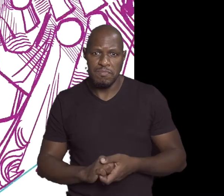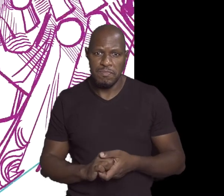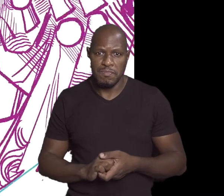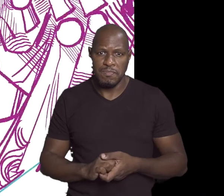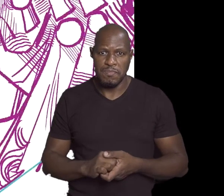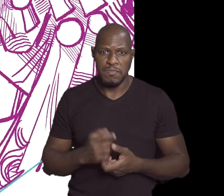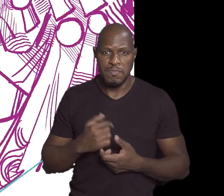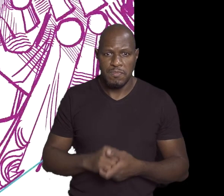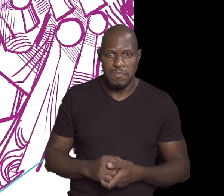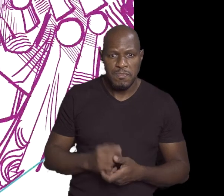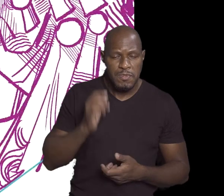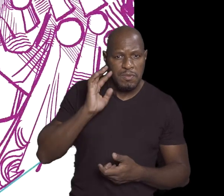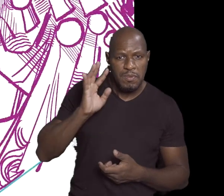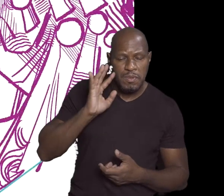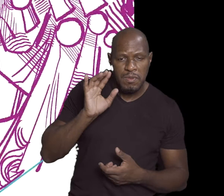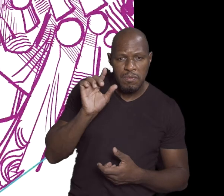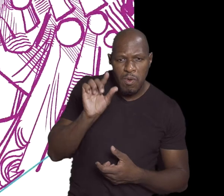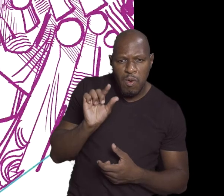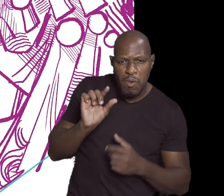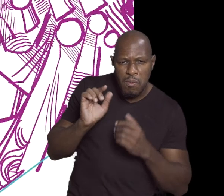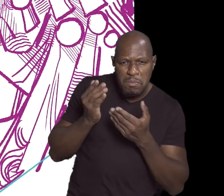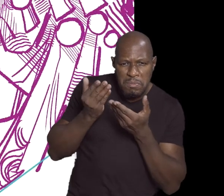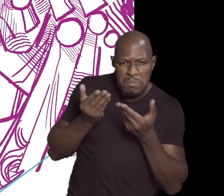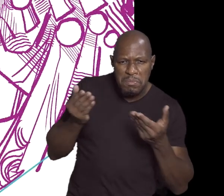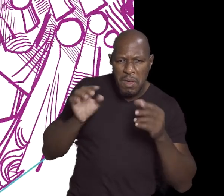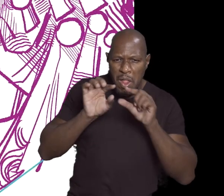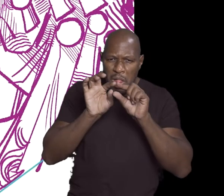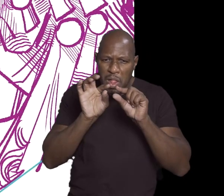vai me ajudar a definir melhor